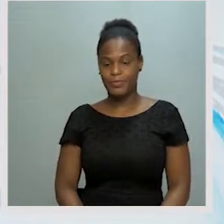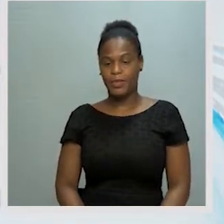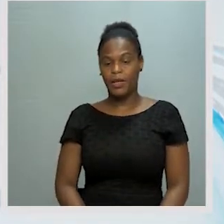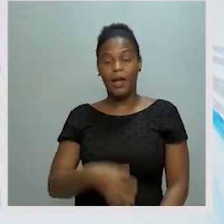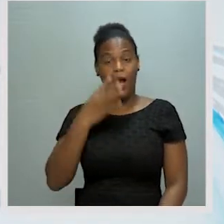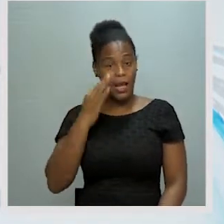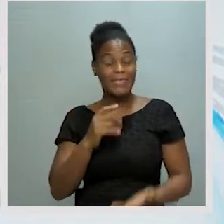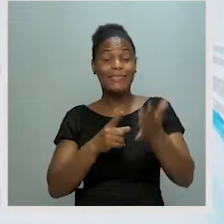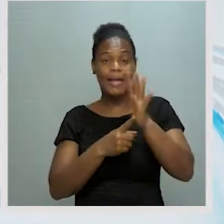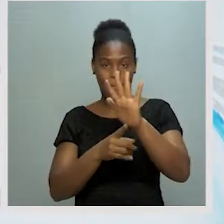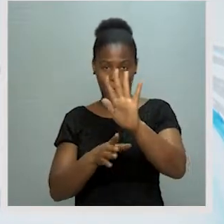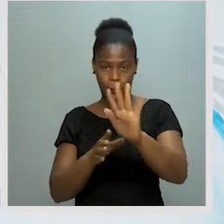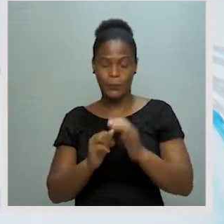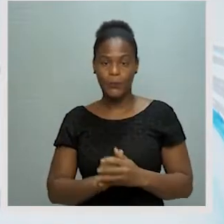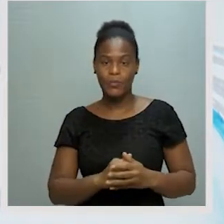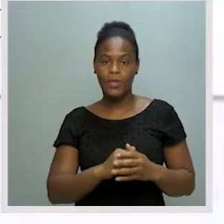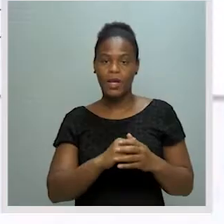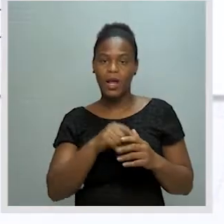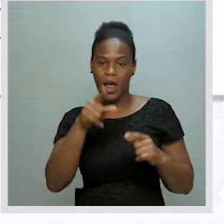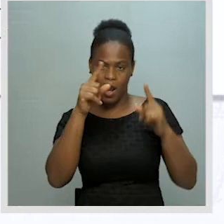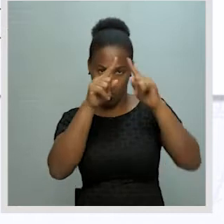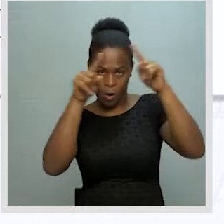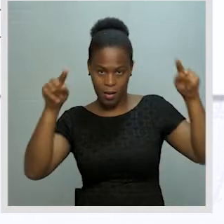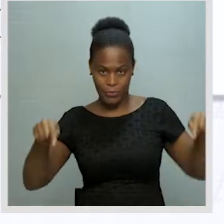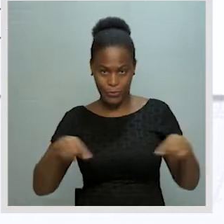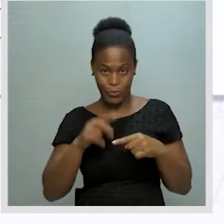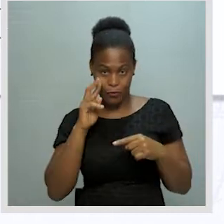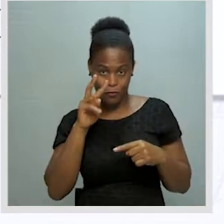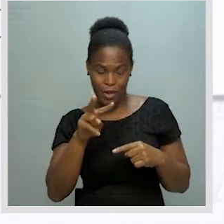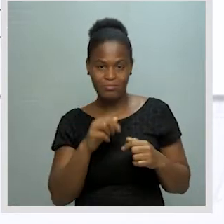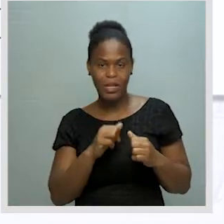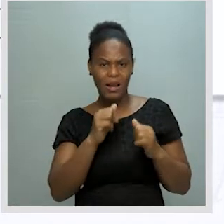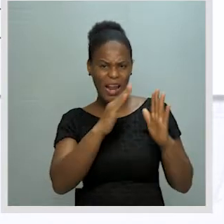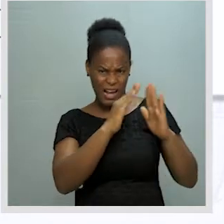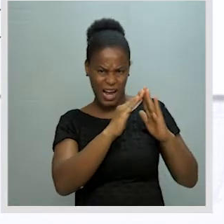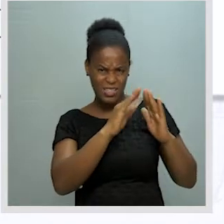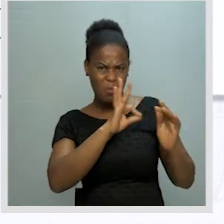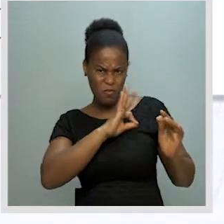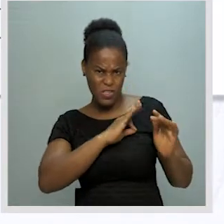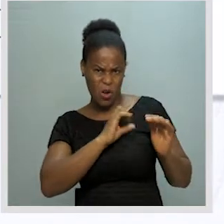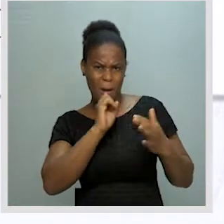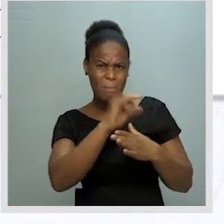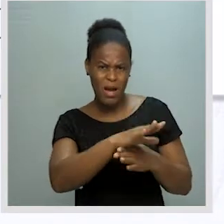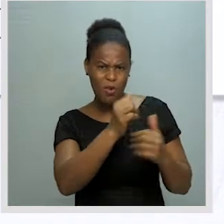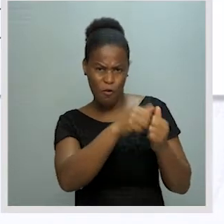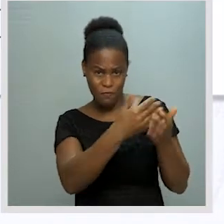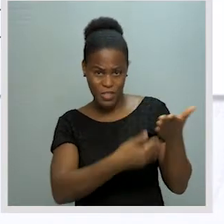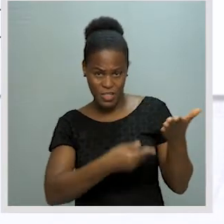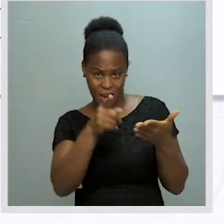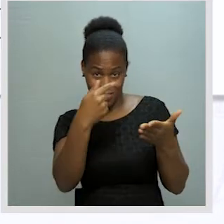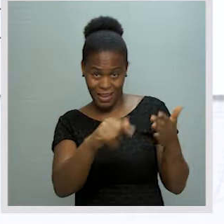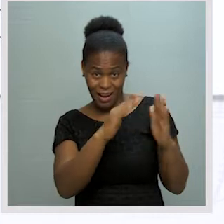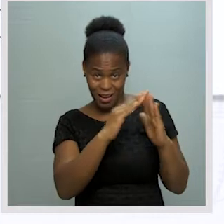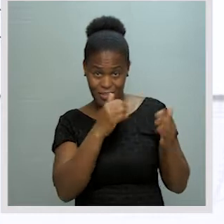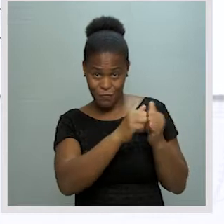Ainda, por exemplo, aquilo que nós temos aqui, vocês receberam algumas fichas em casa, certo? Por exemplo, este é